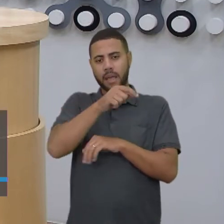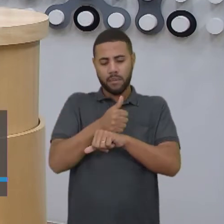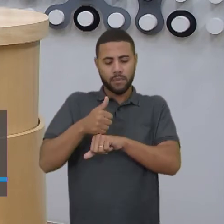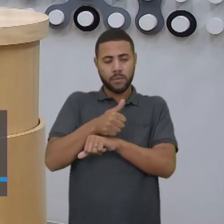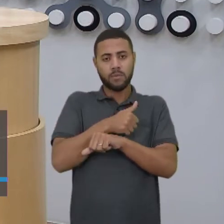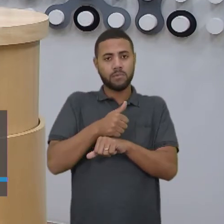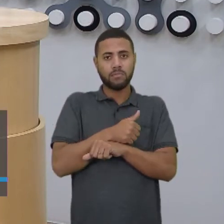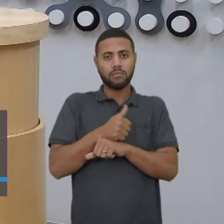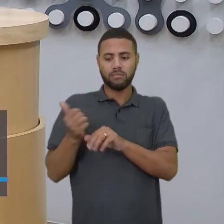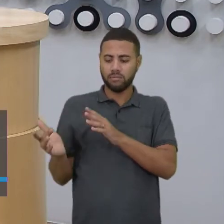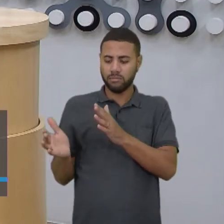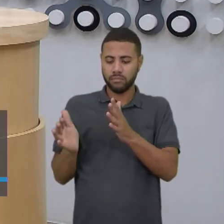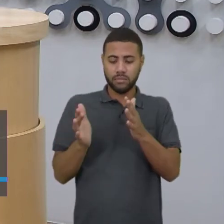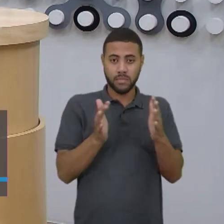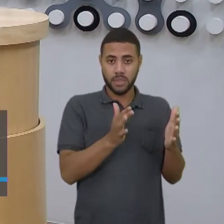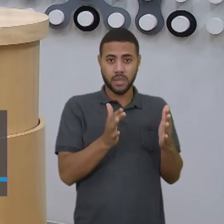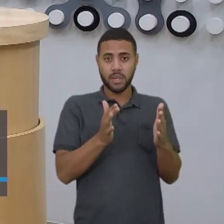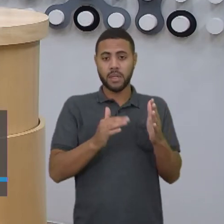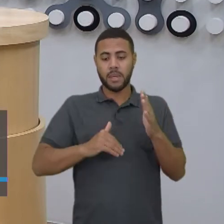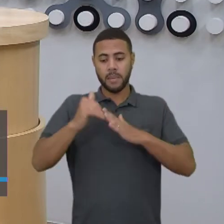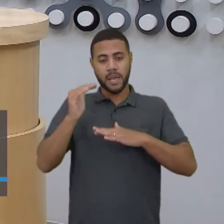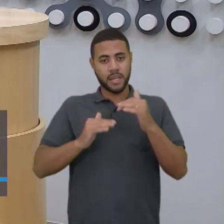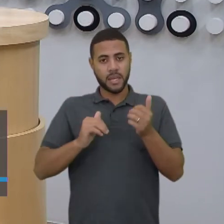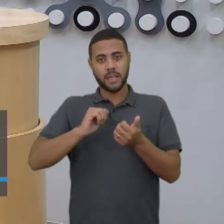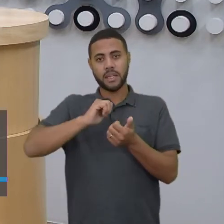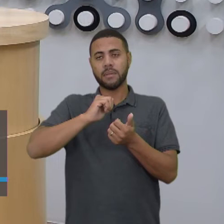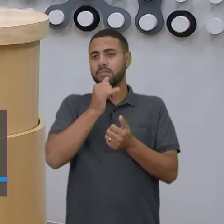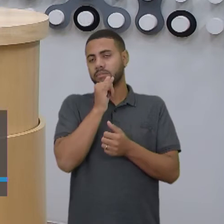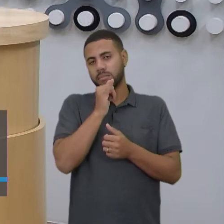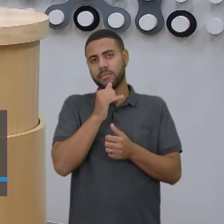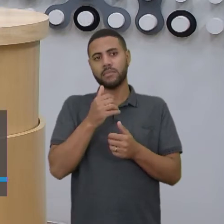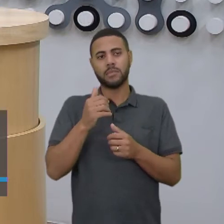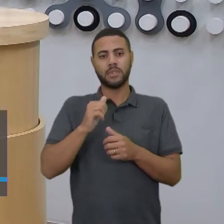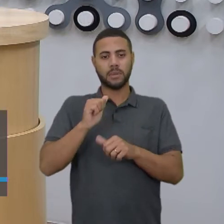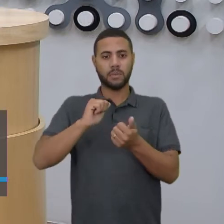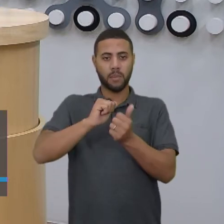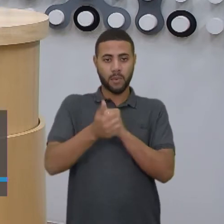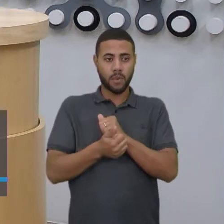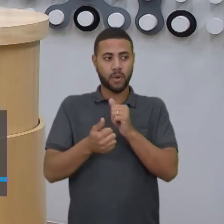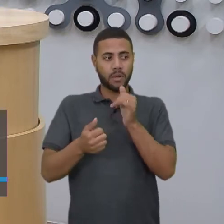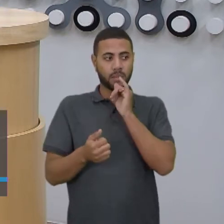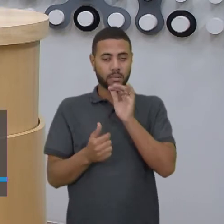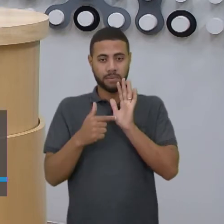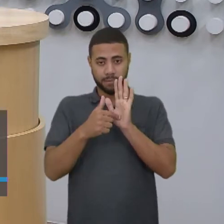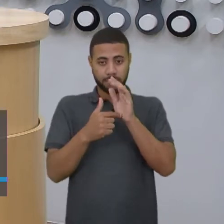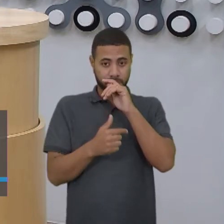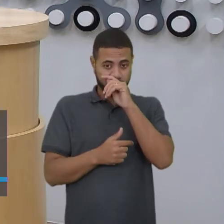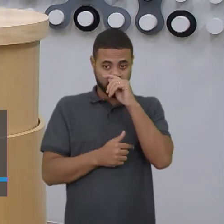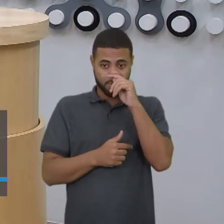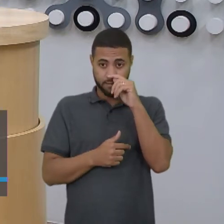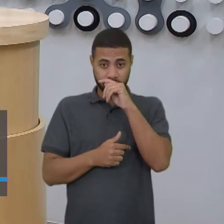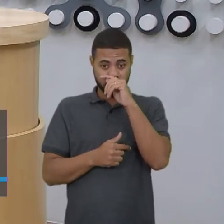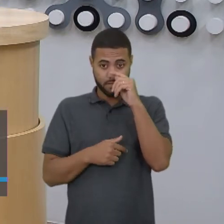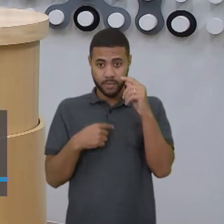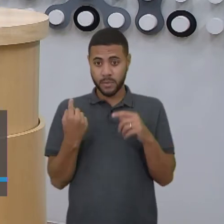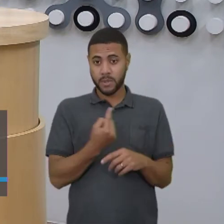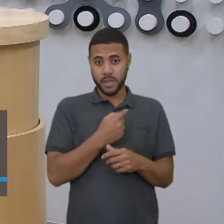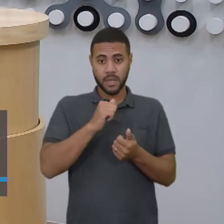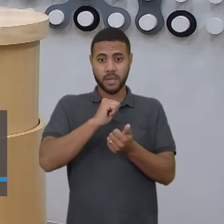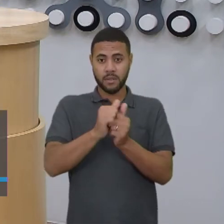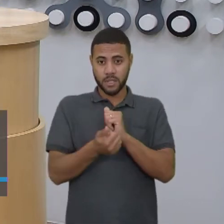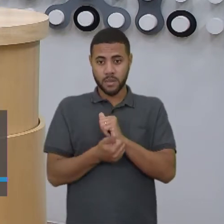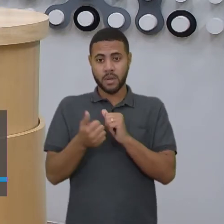durante um desenvolvimento de uma prática esportiva. Por exemplo, vamos lá, nós falamos aqui do futebol